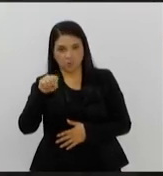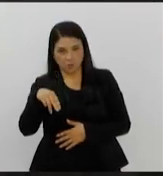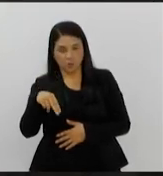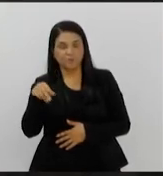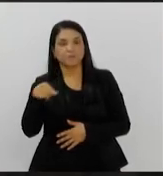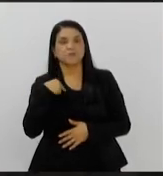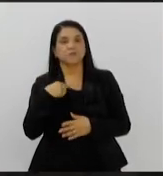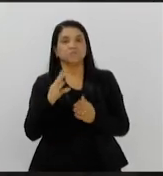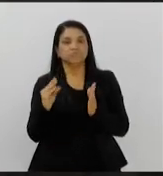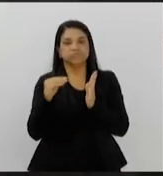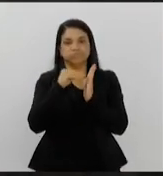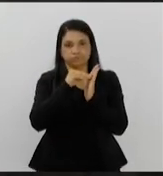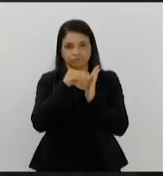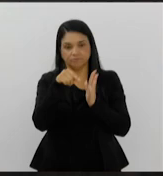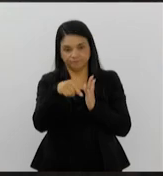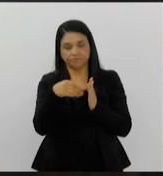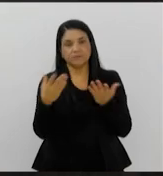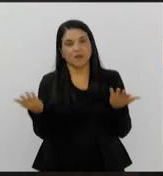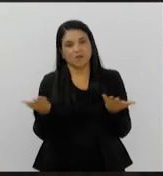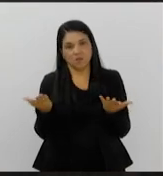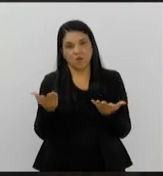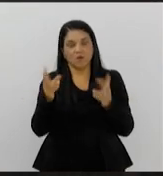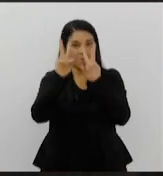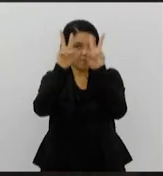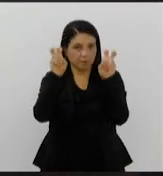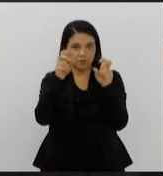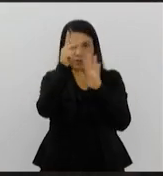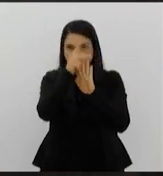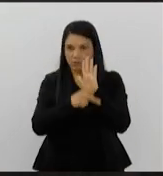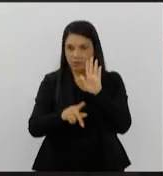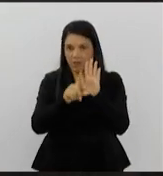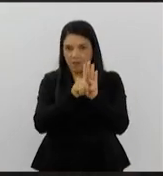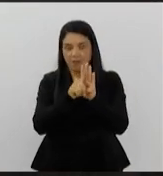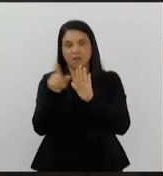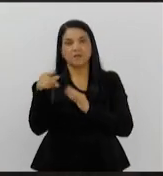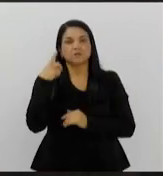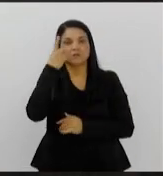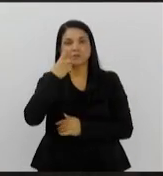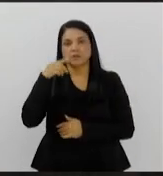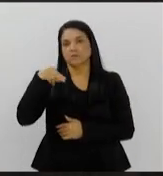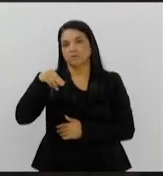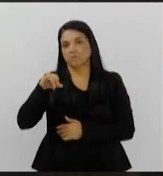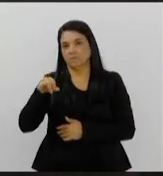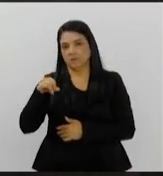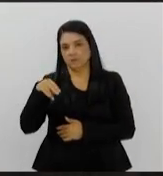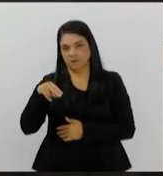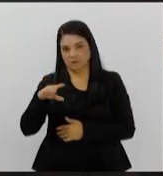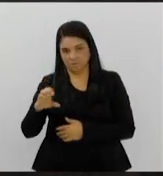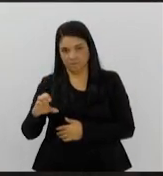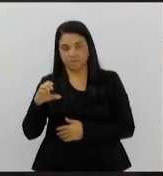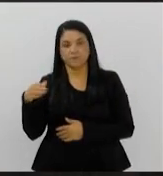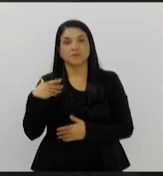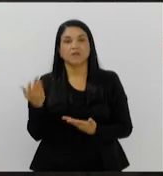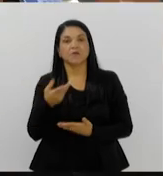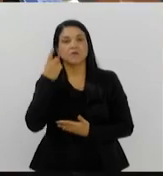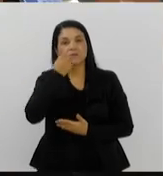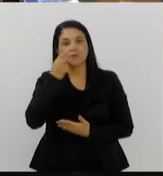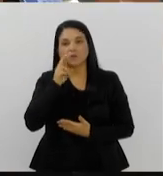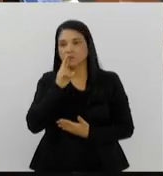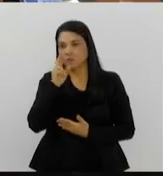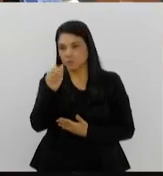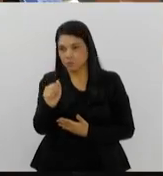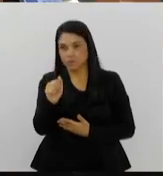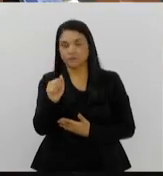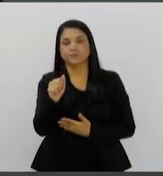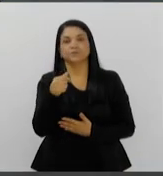questão que está muito em evidência agora, que é esse projeto de lei do deputado Mink. Deputado presidente, Rodrigo Amorim, por favor. Pela ordem,